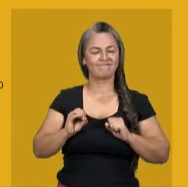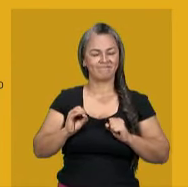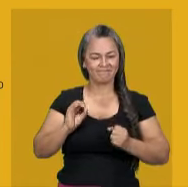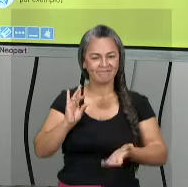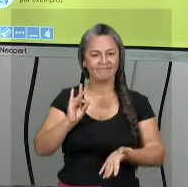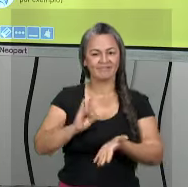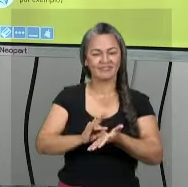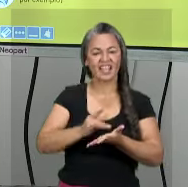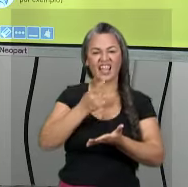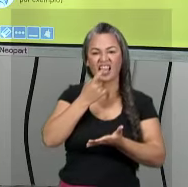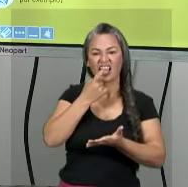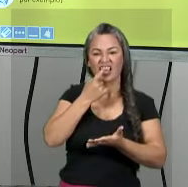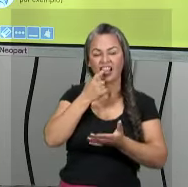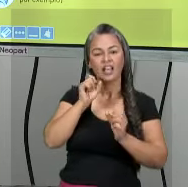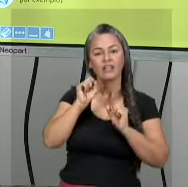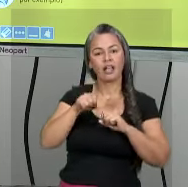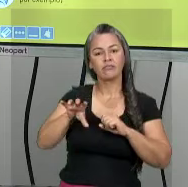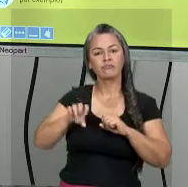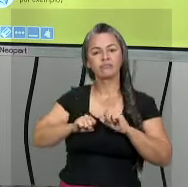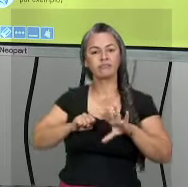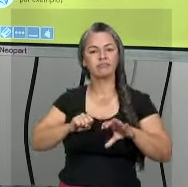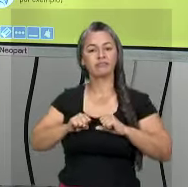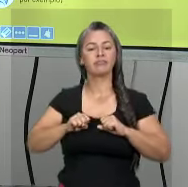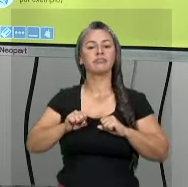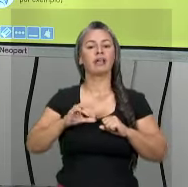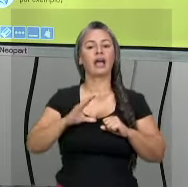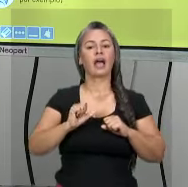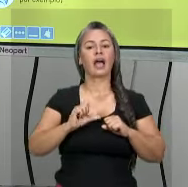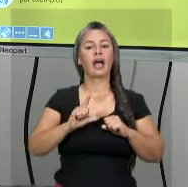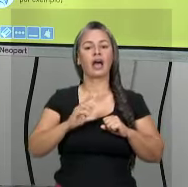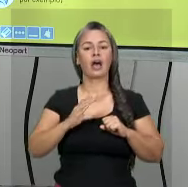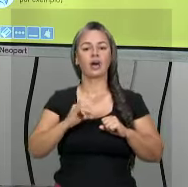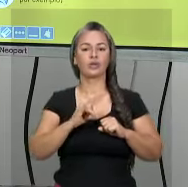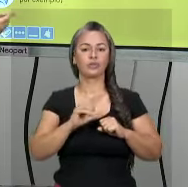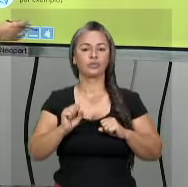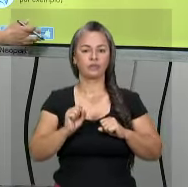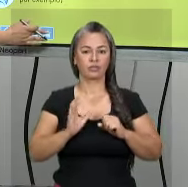eles são reserva do cálcio.